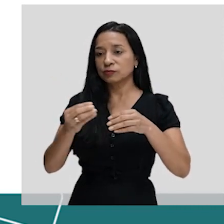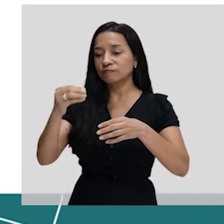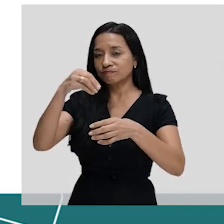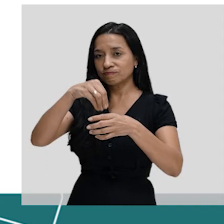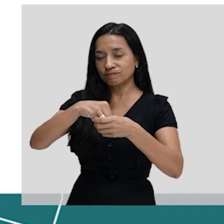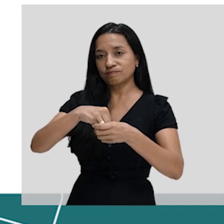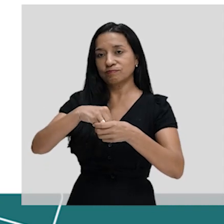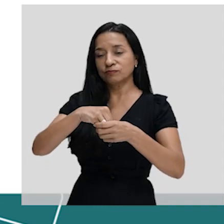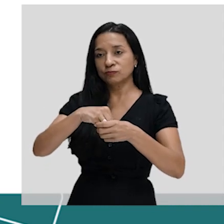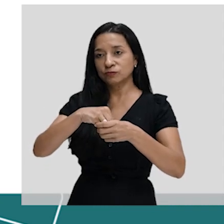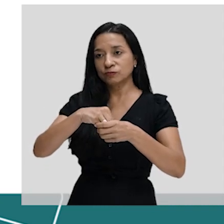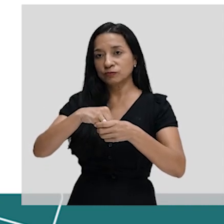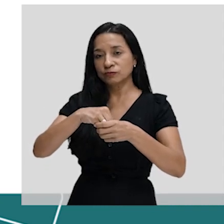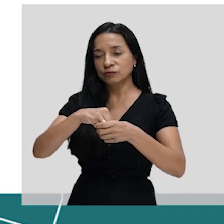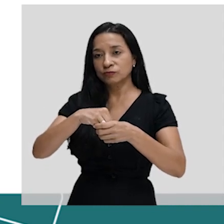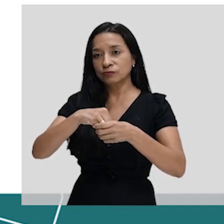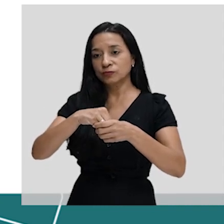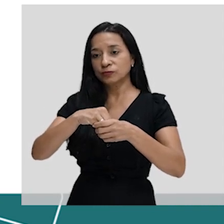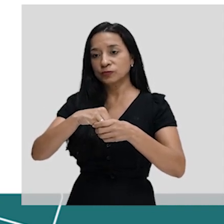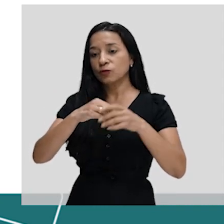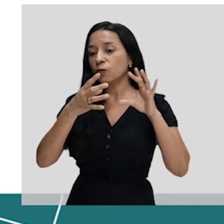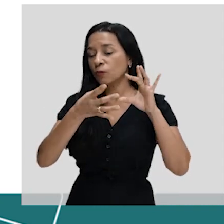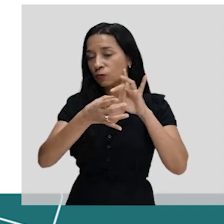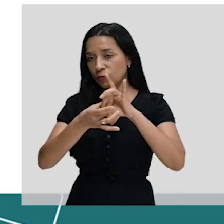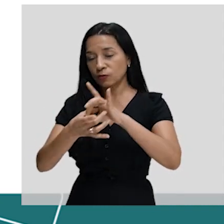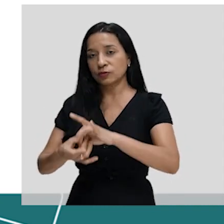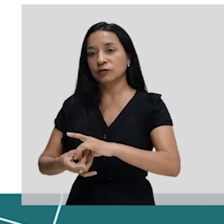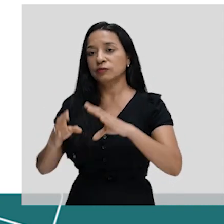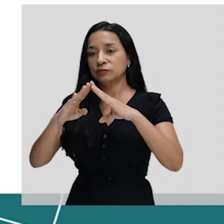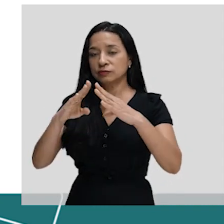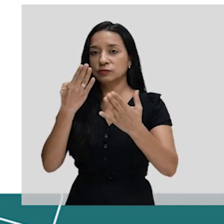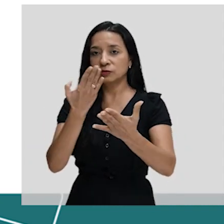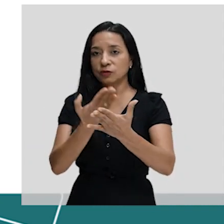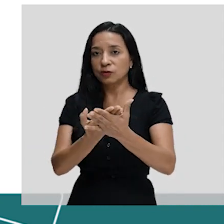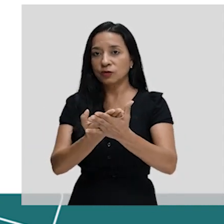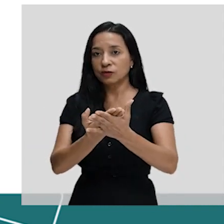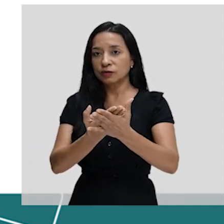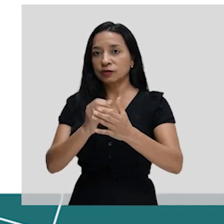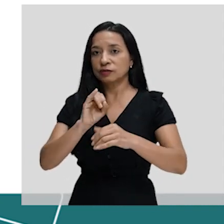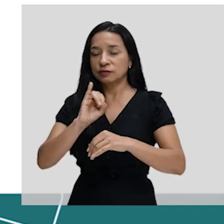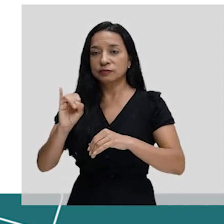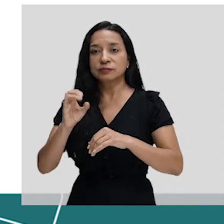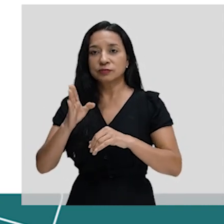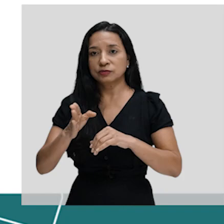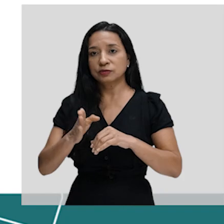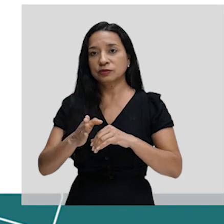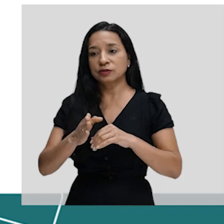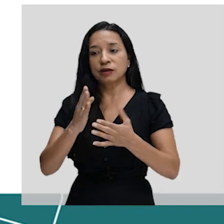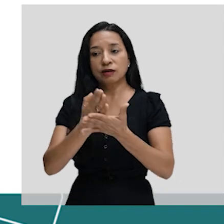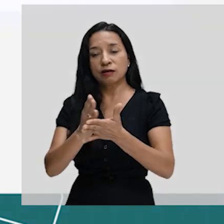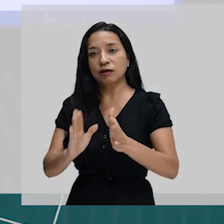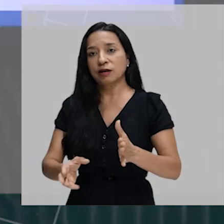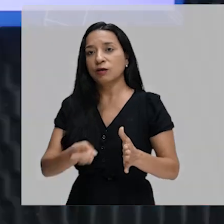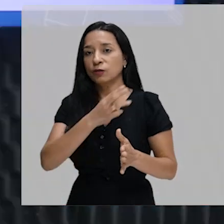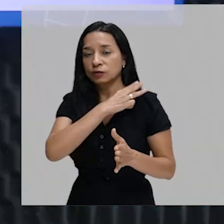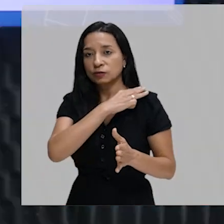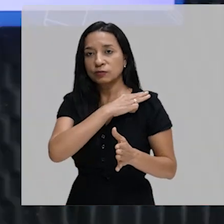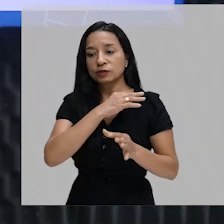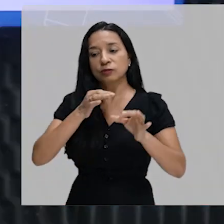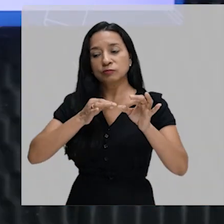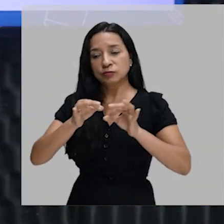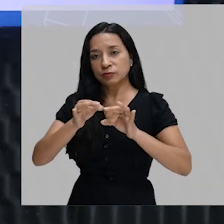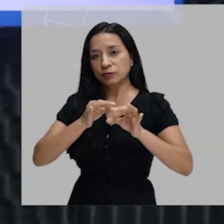de um contexto, né, na escola. Se você já terminou o ensino médio e se prepara